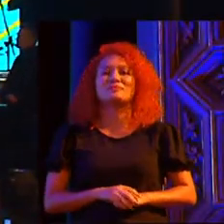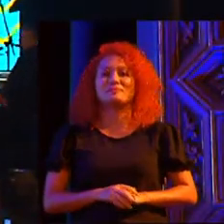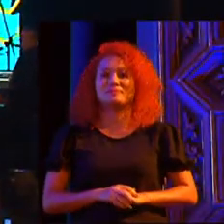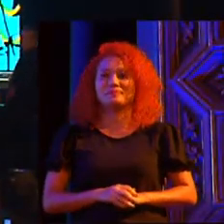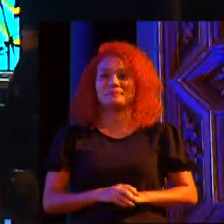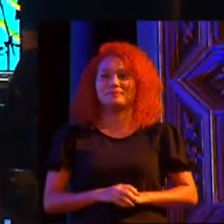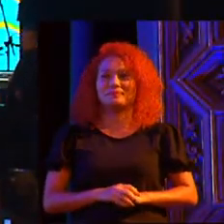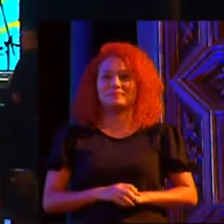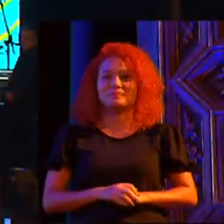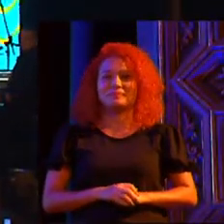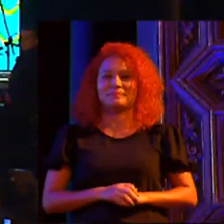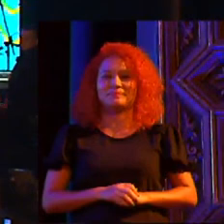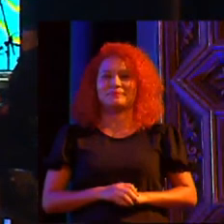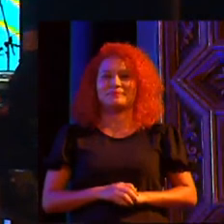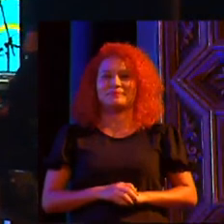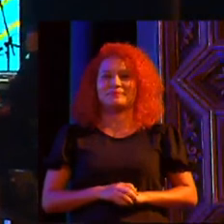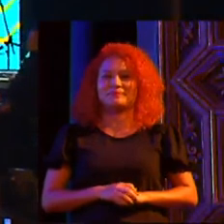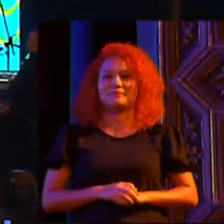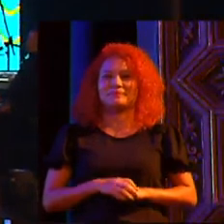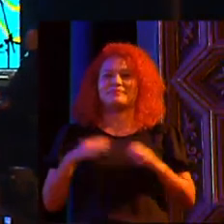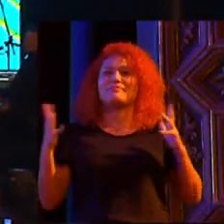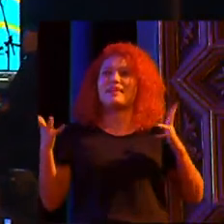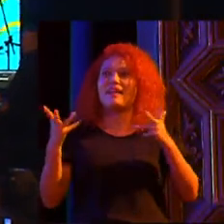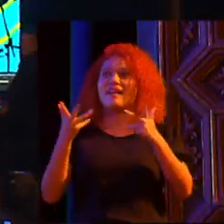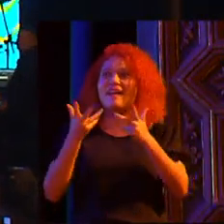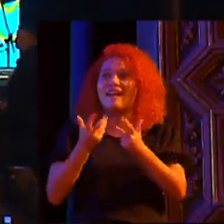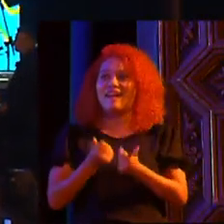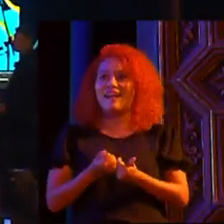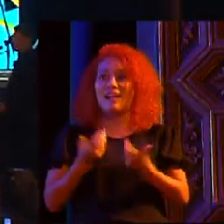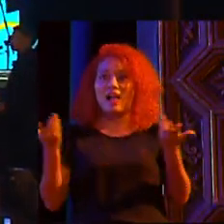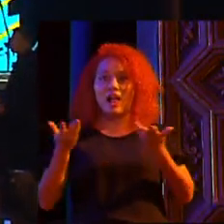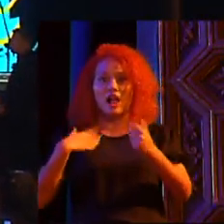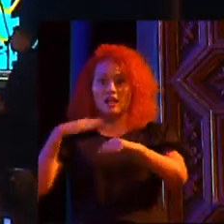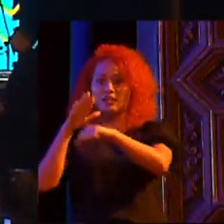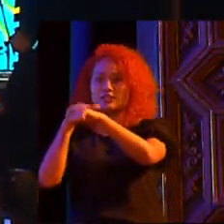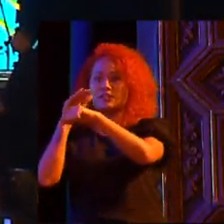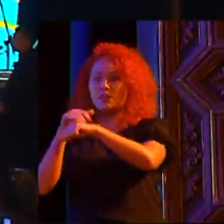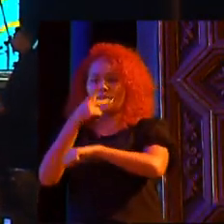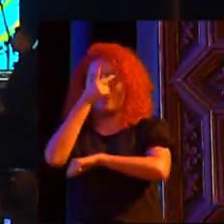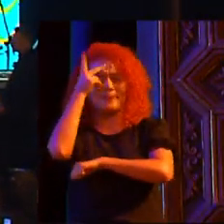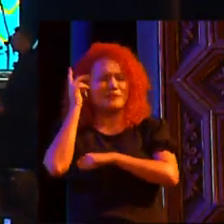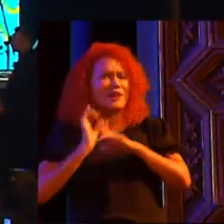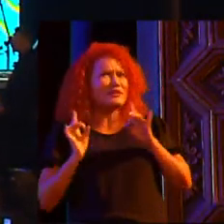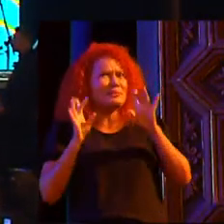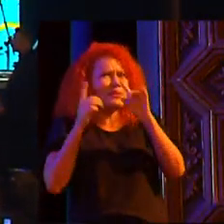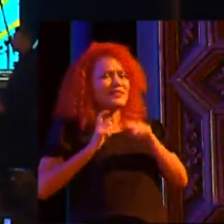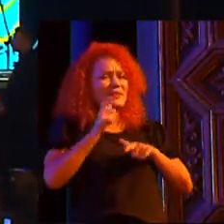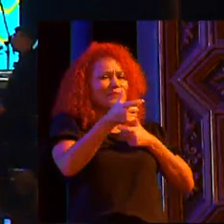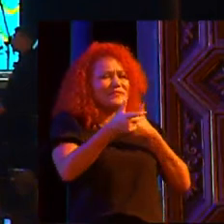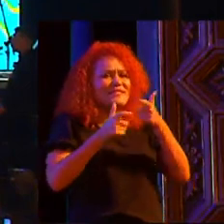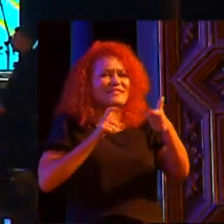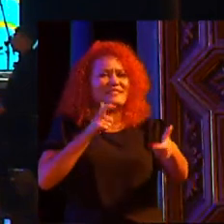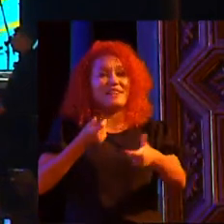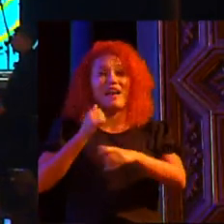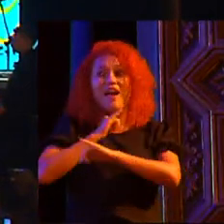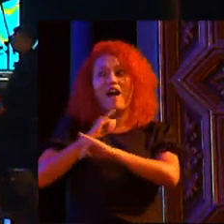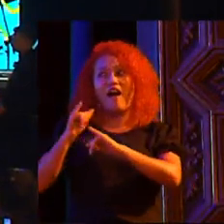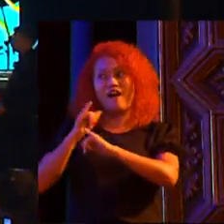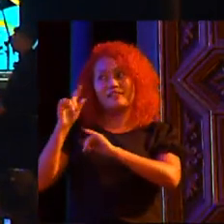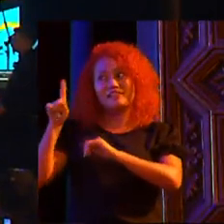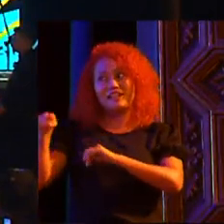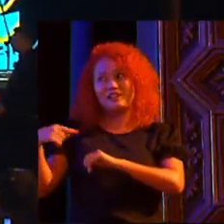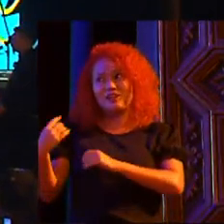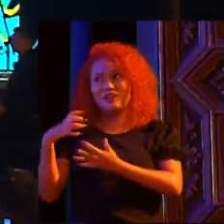Ai, ai, ai. Maravilhosos. Vamos chamar os nossos convidados especialíssimos para anunciar a próxima